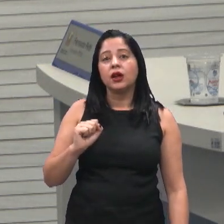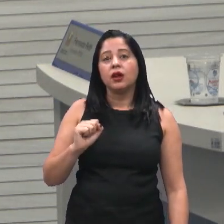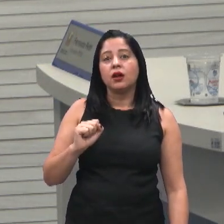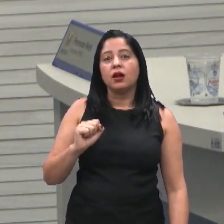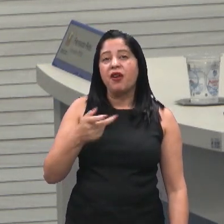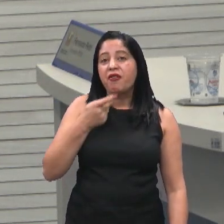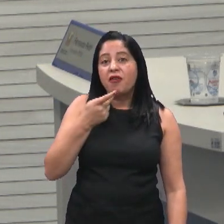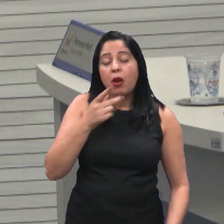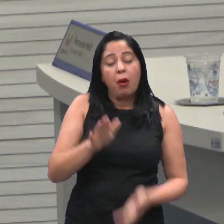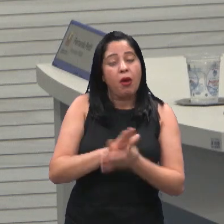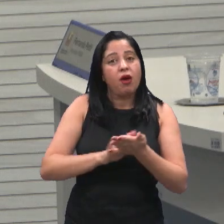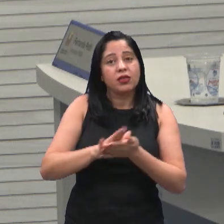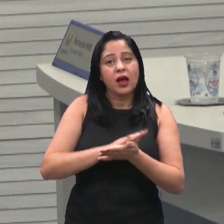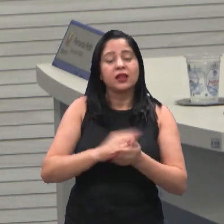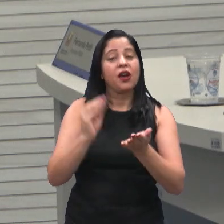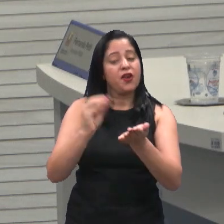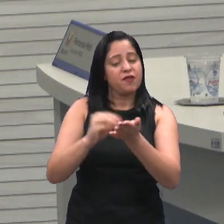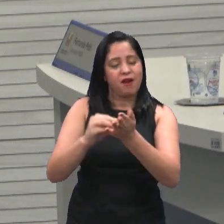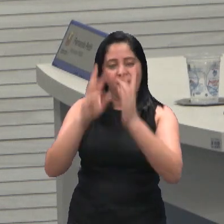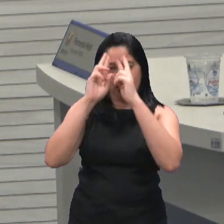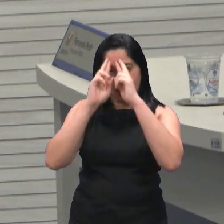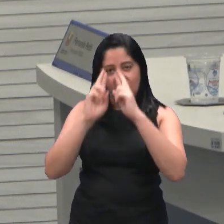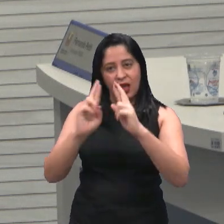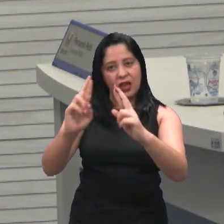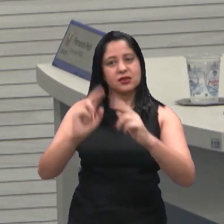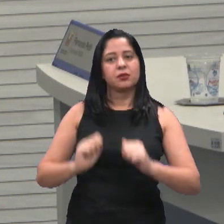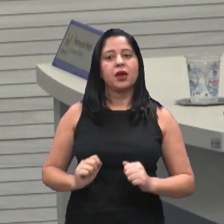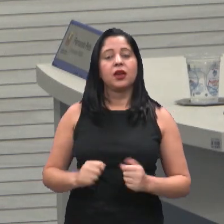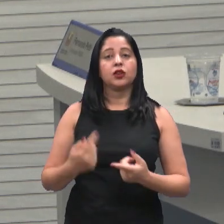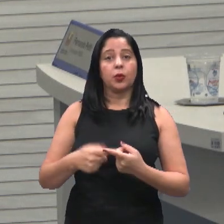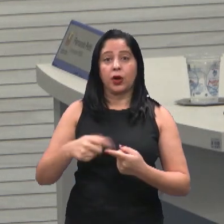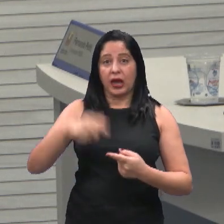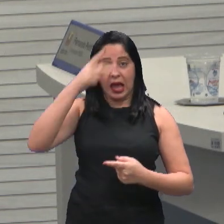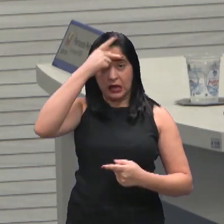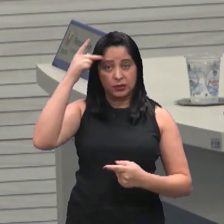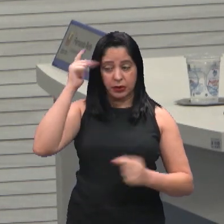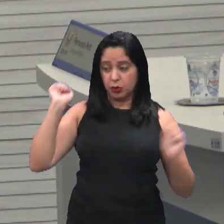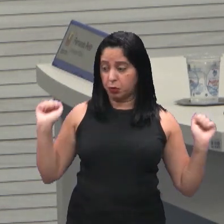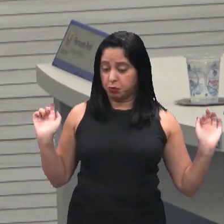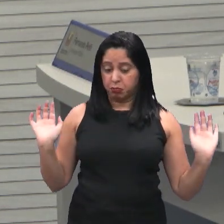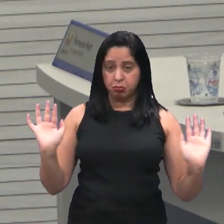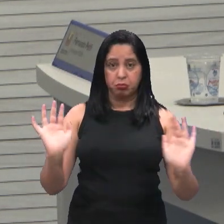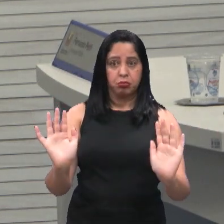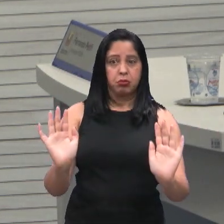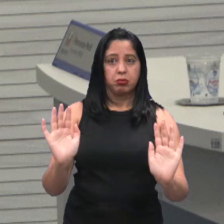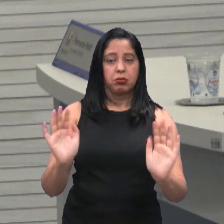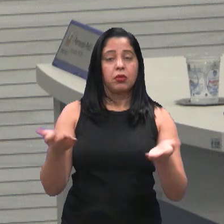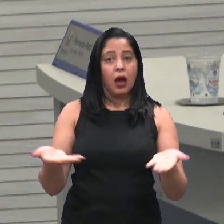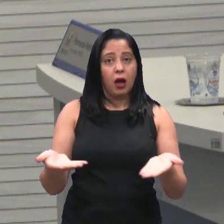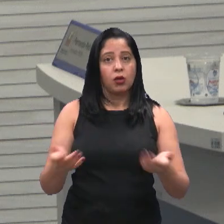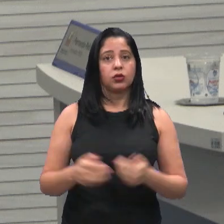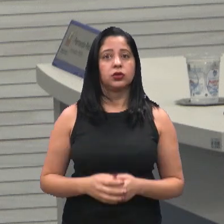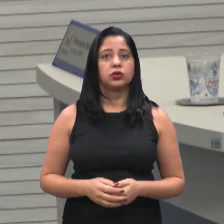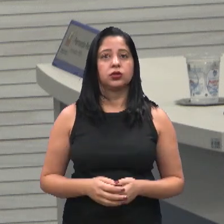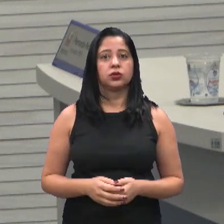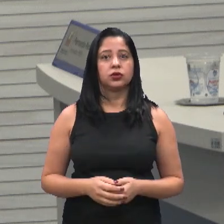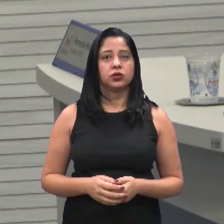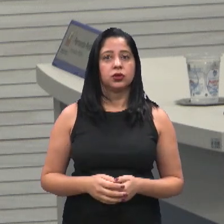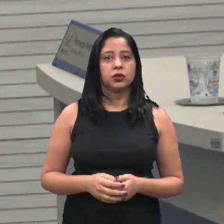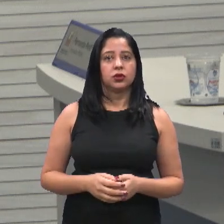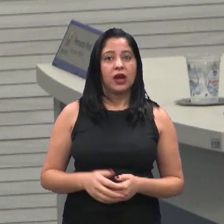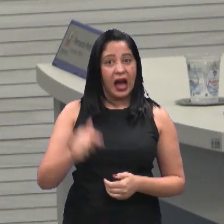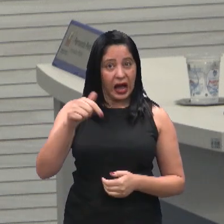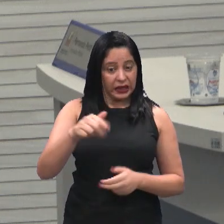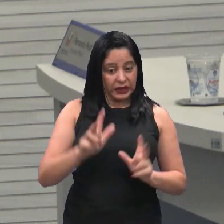de respeito com as pessoas que vêm, não é? Poxa vida, chegar aqui na Câmara não é tão